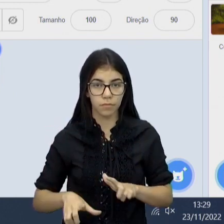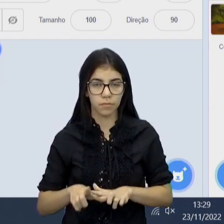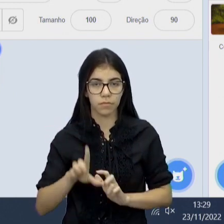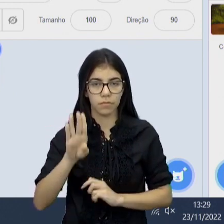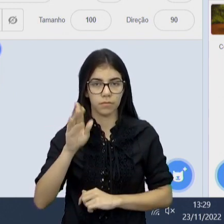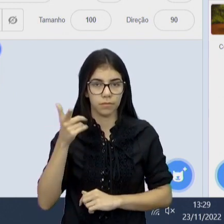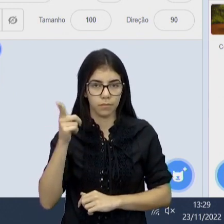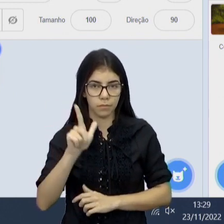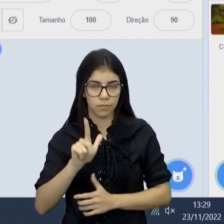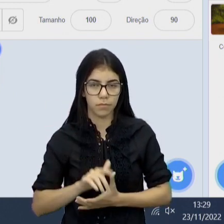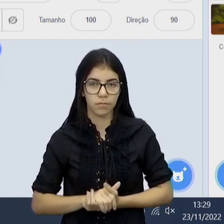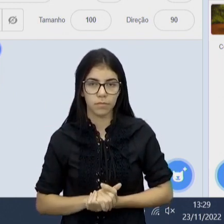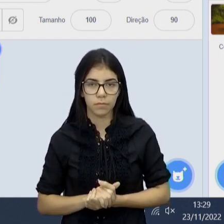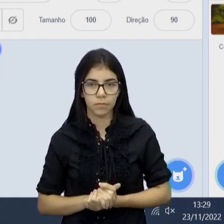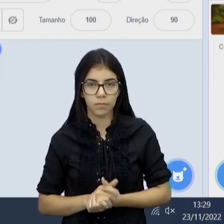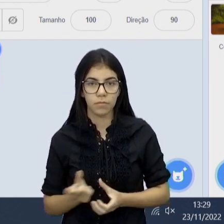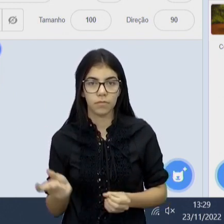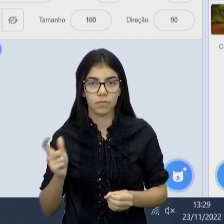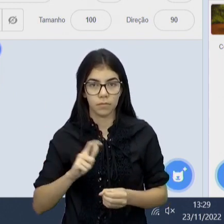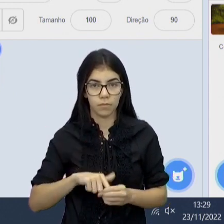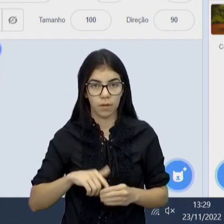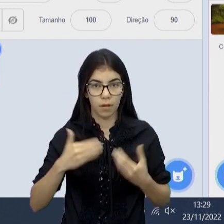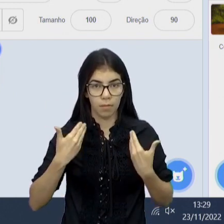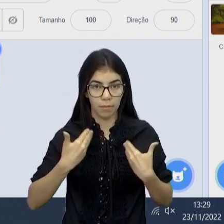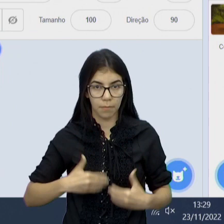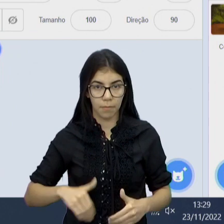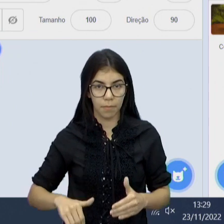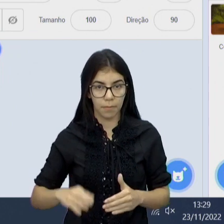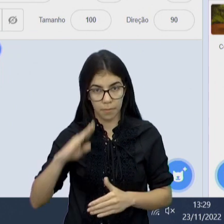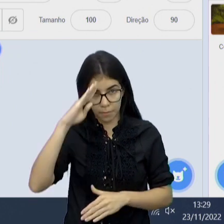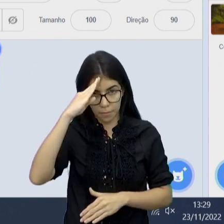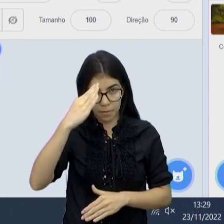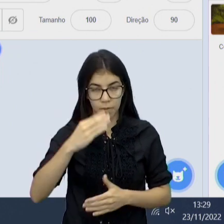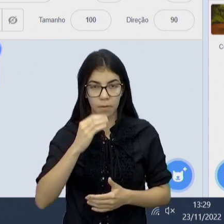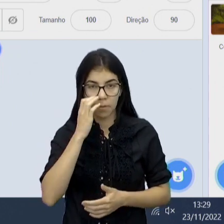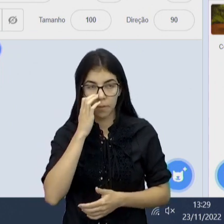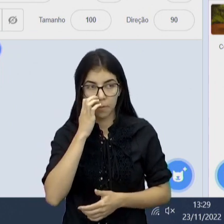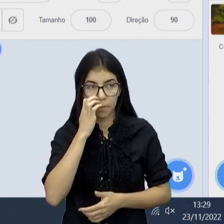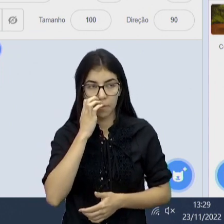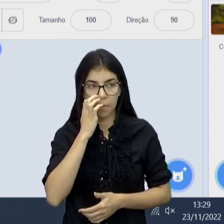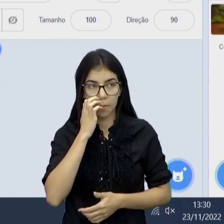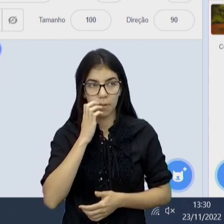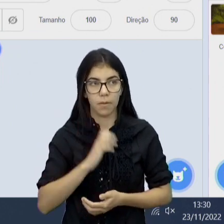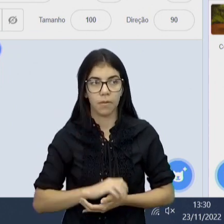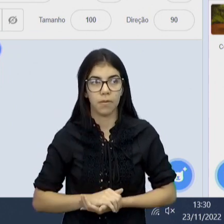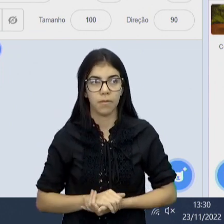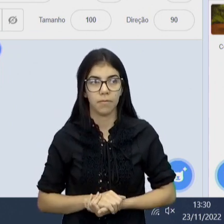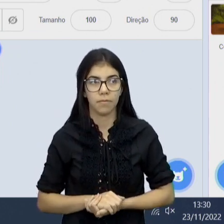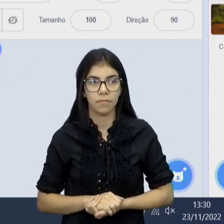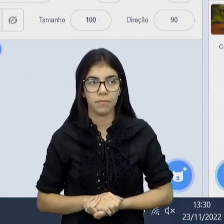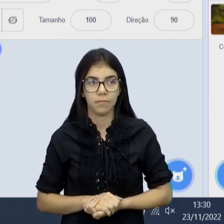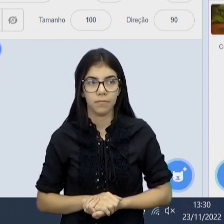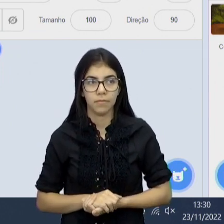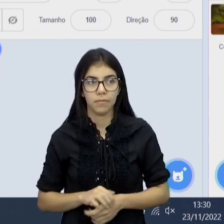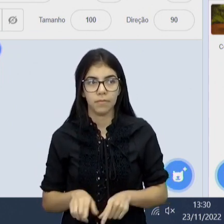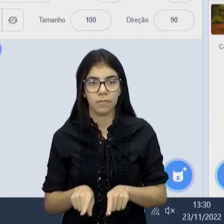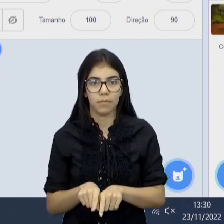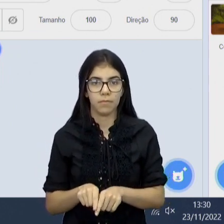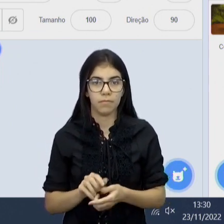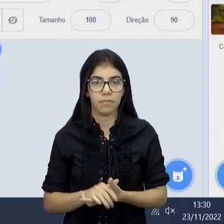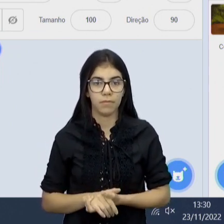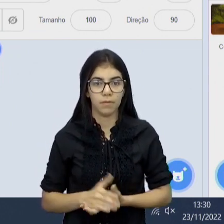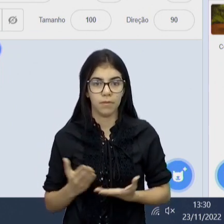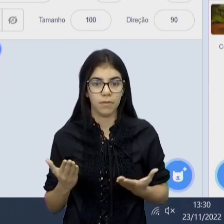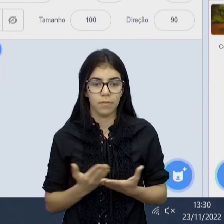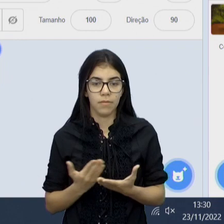novo para voltar para a fantasia inicial. Tá, B aí? B. Ok. Muito bem. Agora você